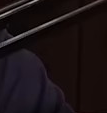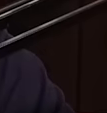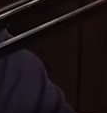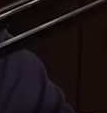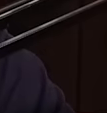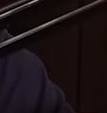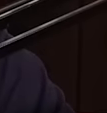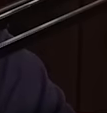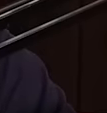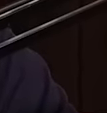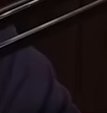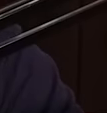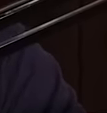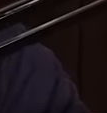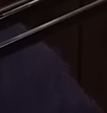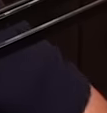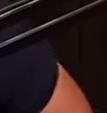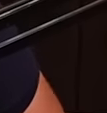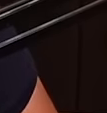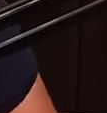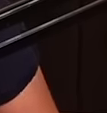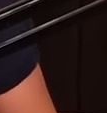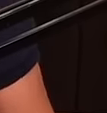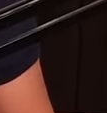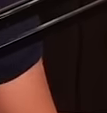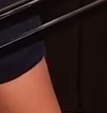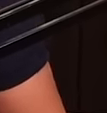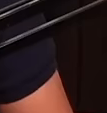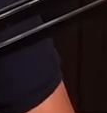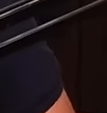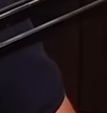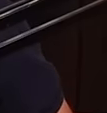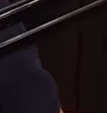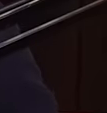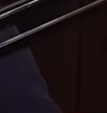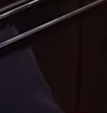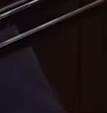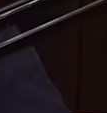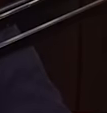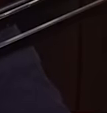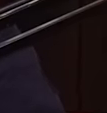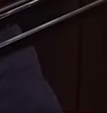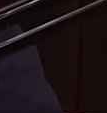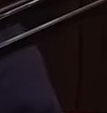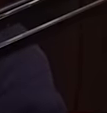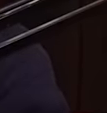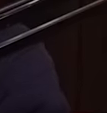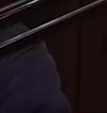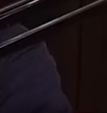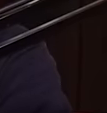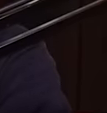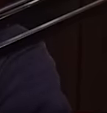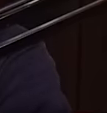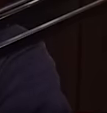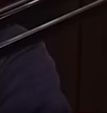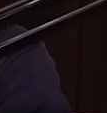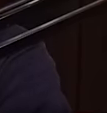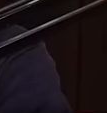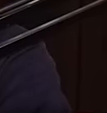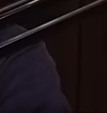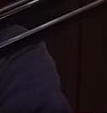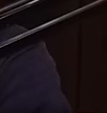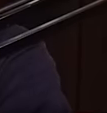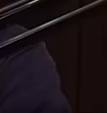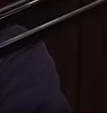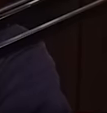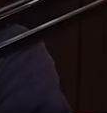seu Denis. Bom, vamos lá. Primeiro, comentário sobre o debate, assim. Parabéns aos candidatos que resolveram de fato